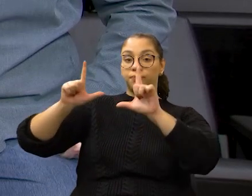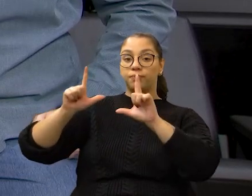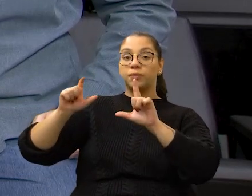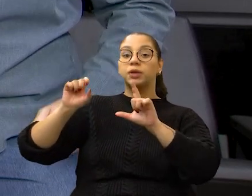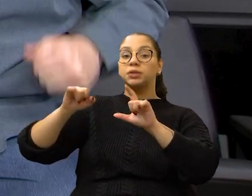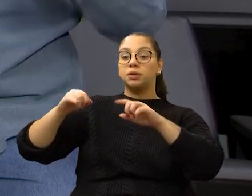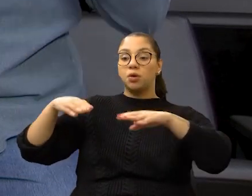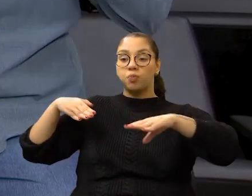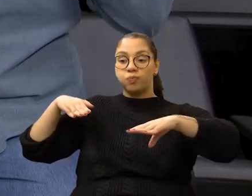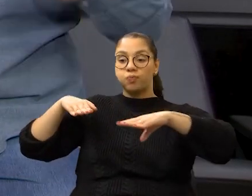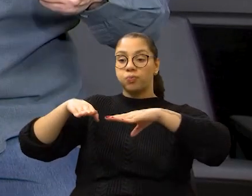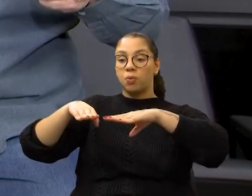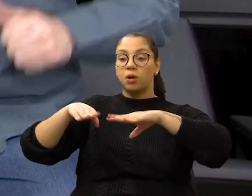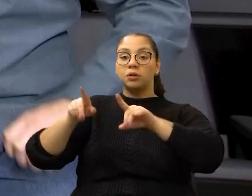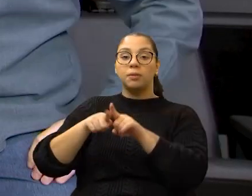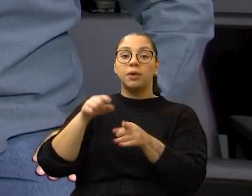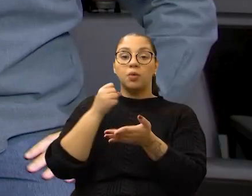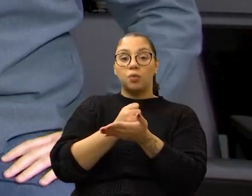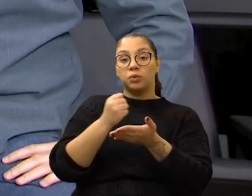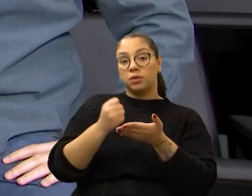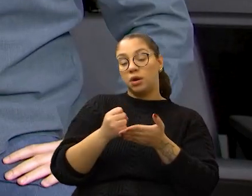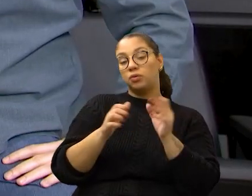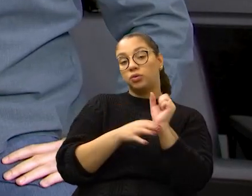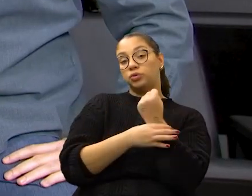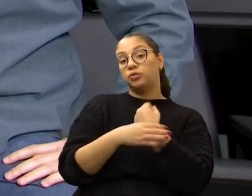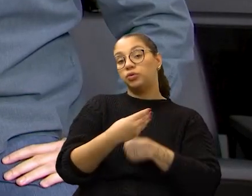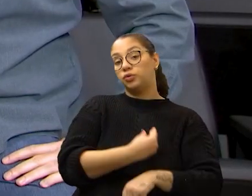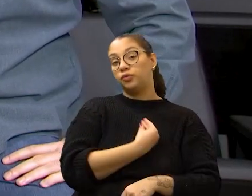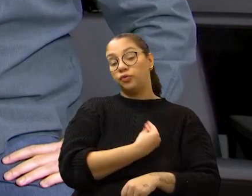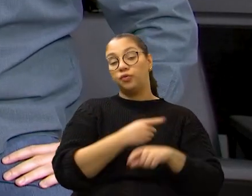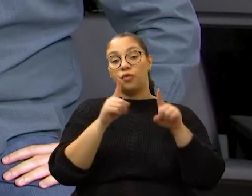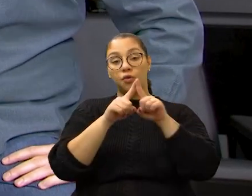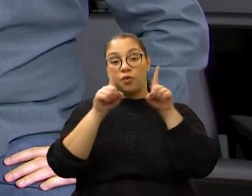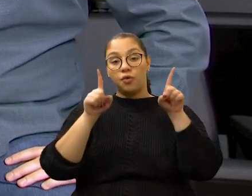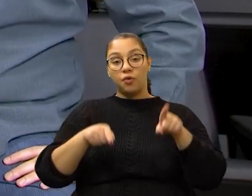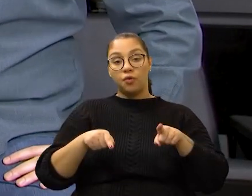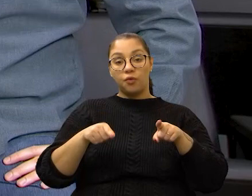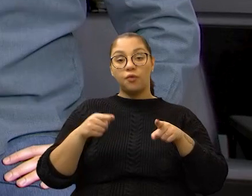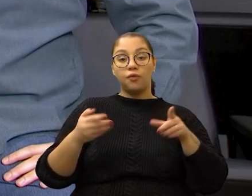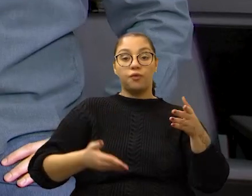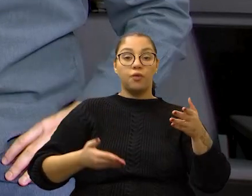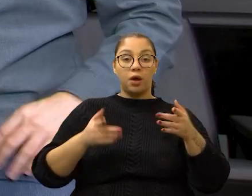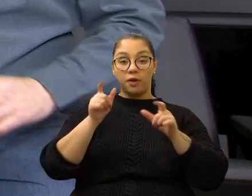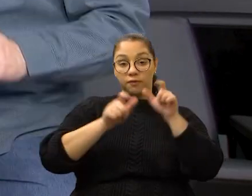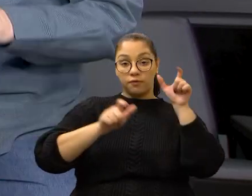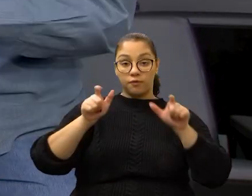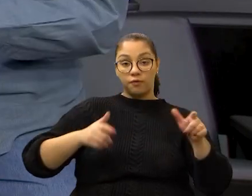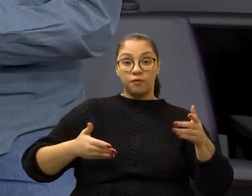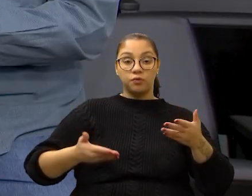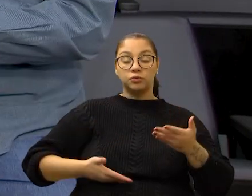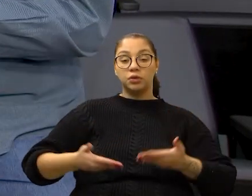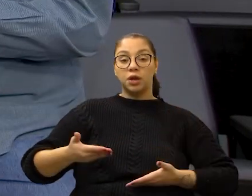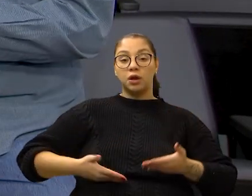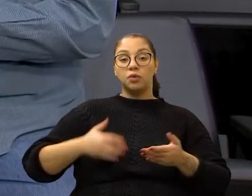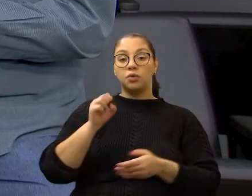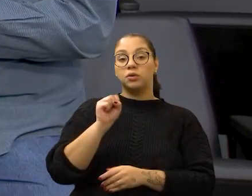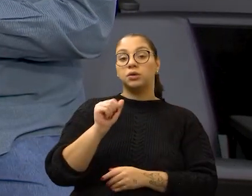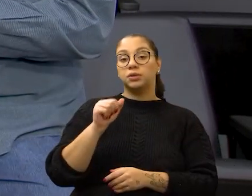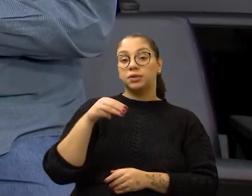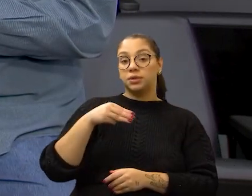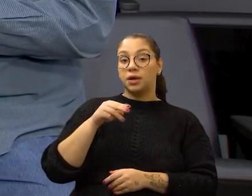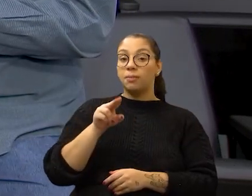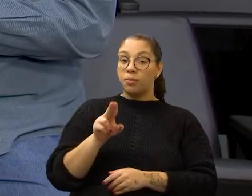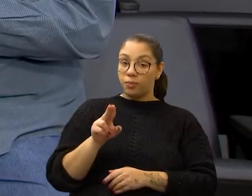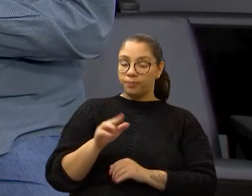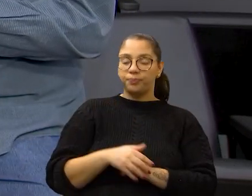de cruzamento, contratação de seguro de vida para os funcionários do SAMU. Como que essas demandas chegam até a senhora? A